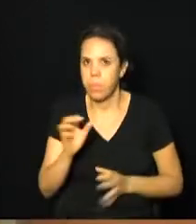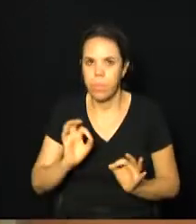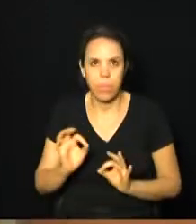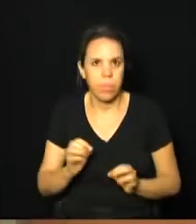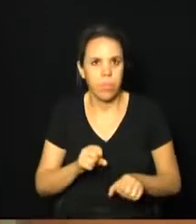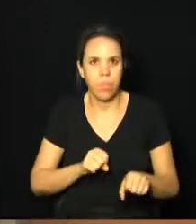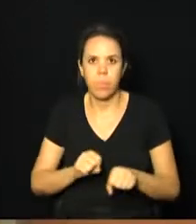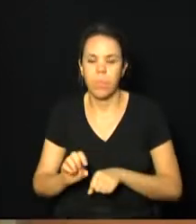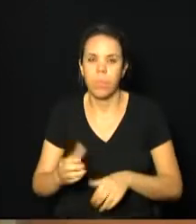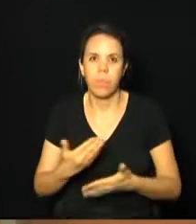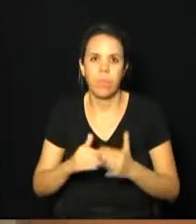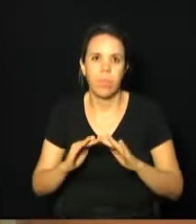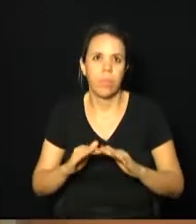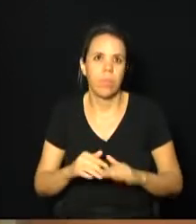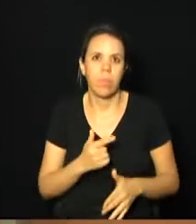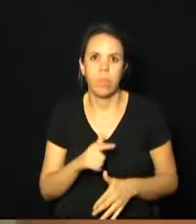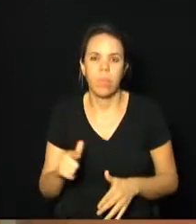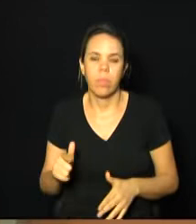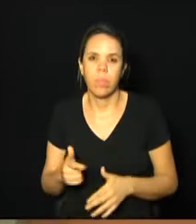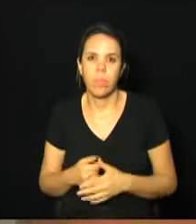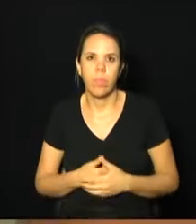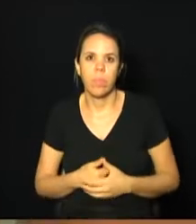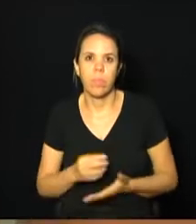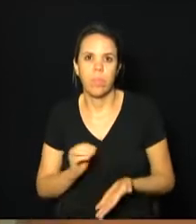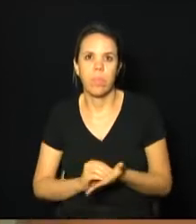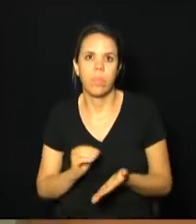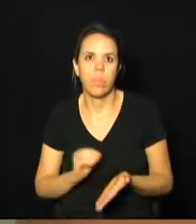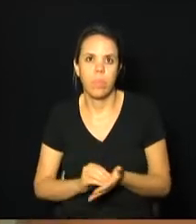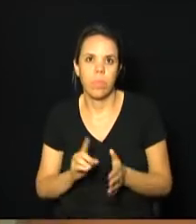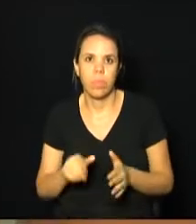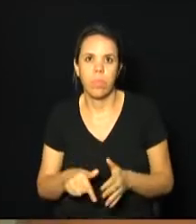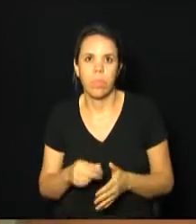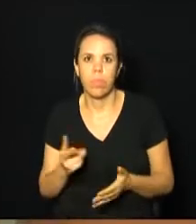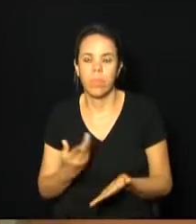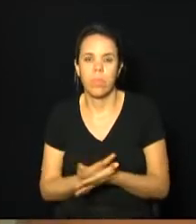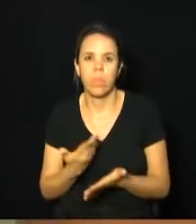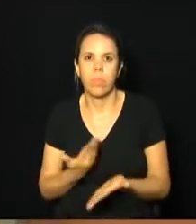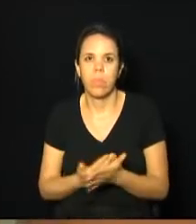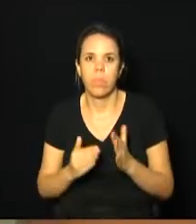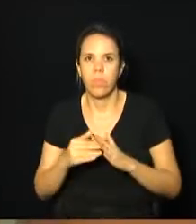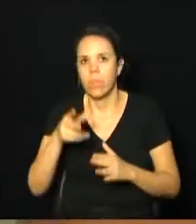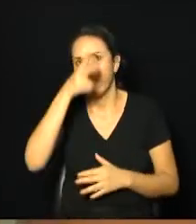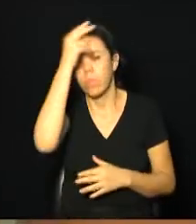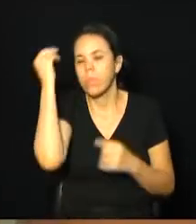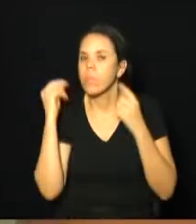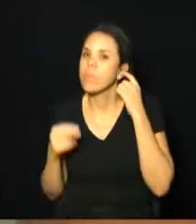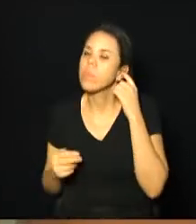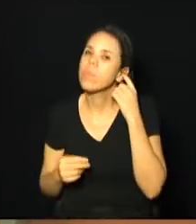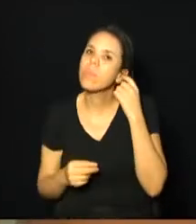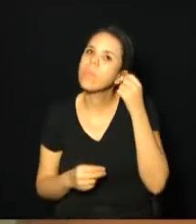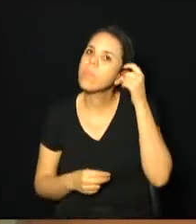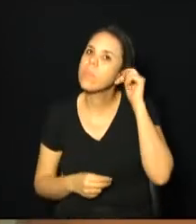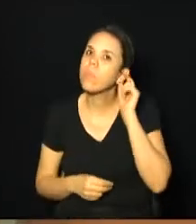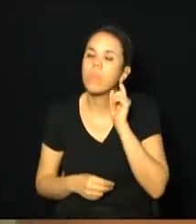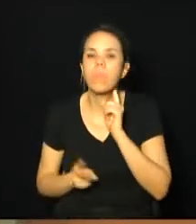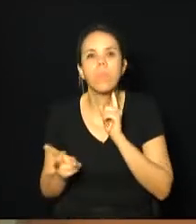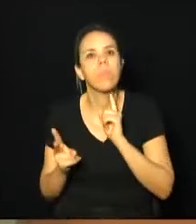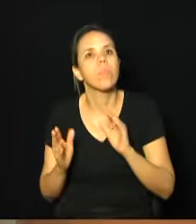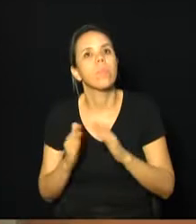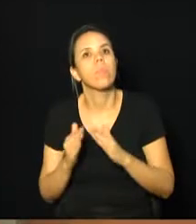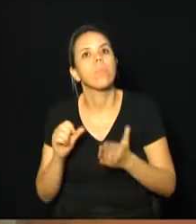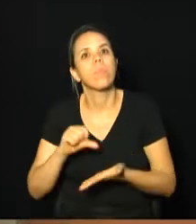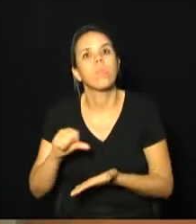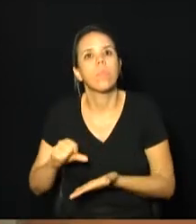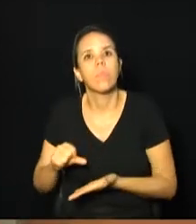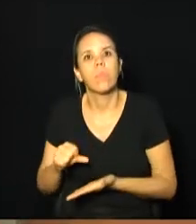minha formação escolar, assim, foi muito escasso mesmo. Eu sempre estudei em escola pública também e eu sempre morei na